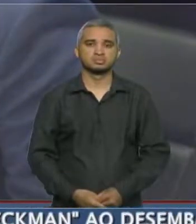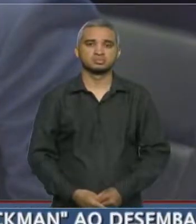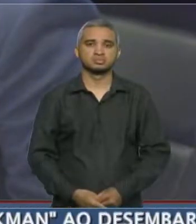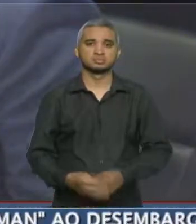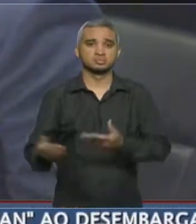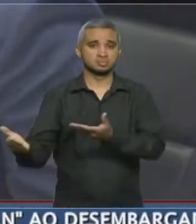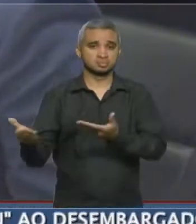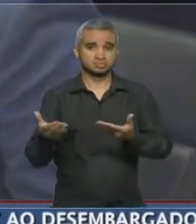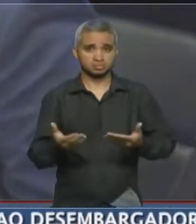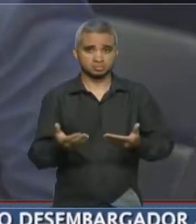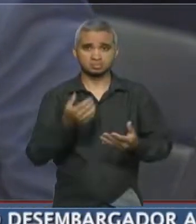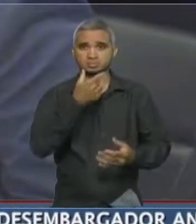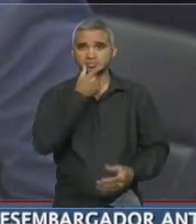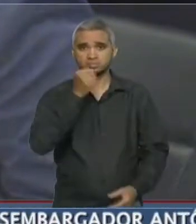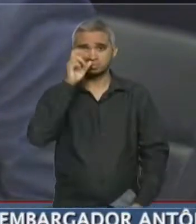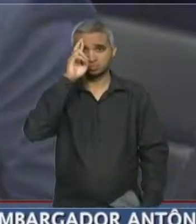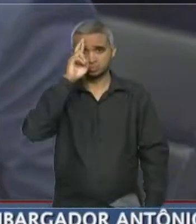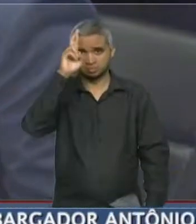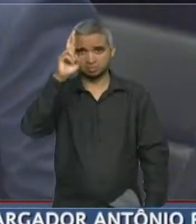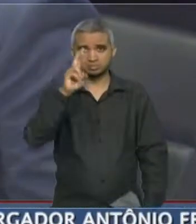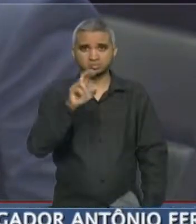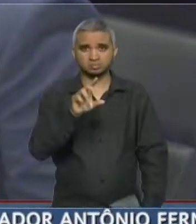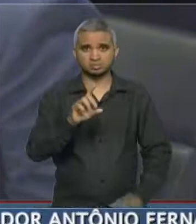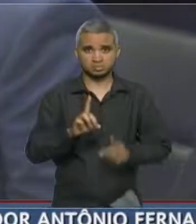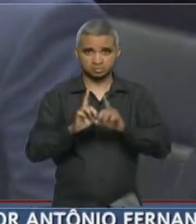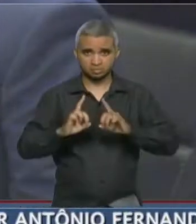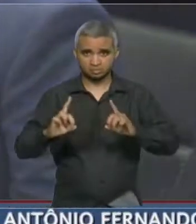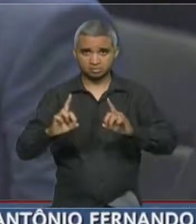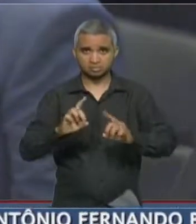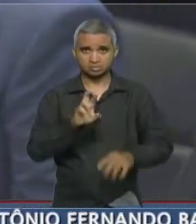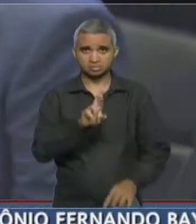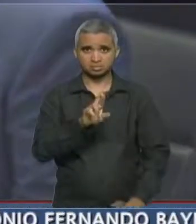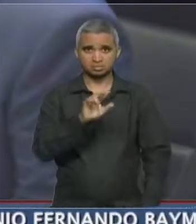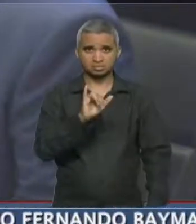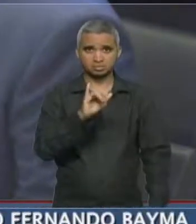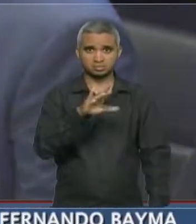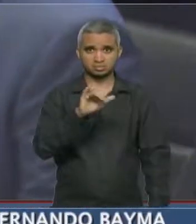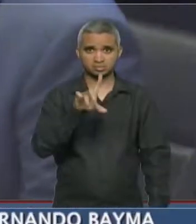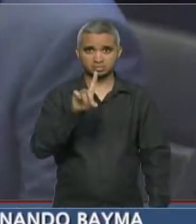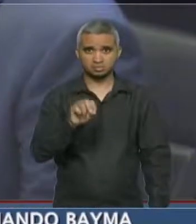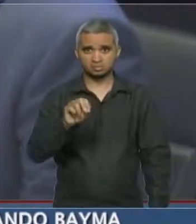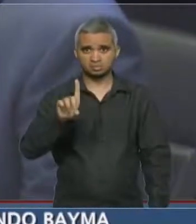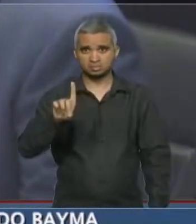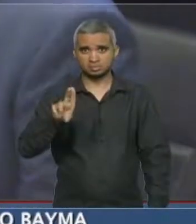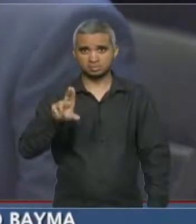Excelentíssimo senhor desembargador Ricardo do Ailibe.